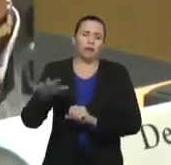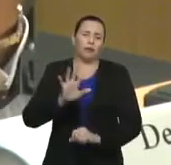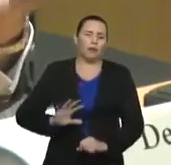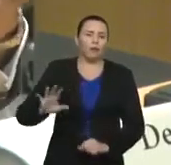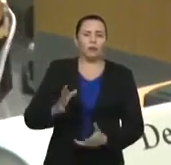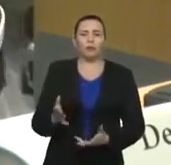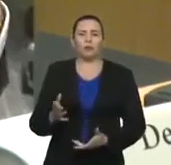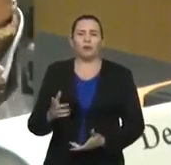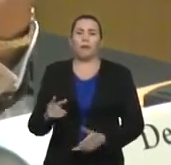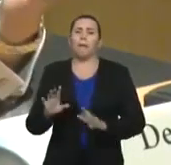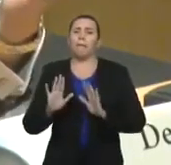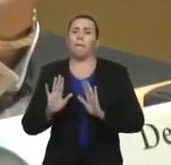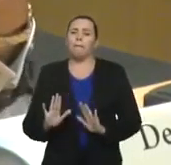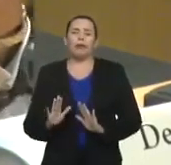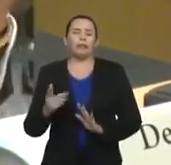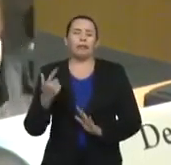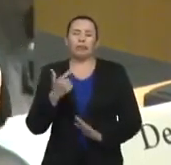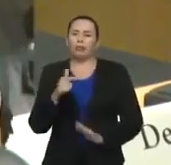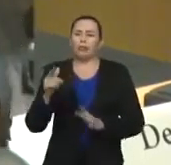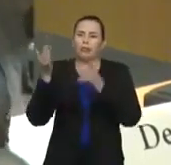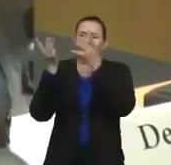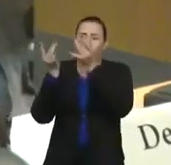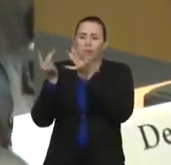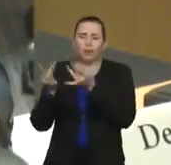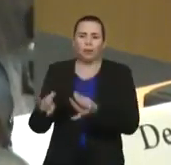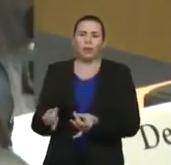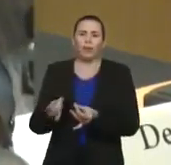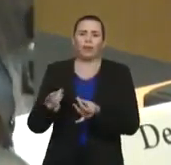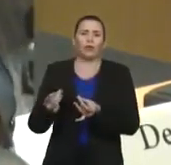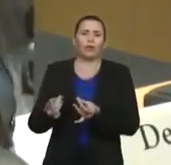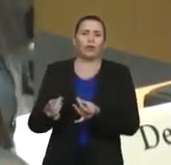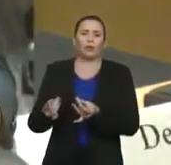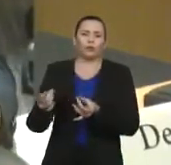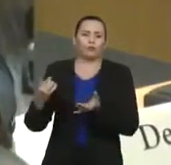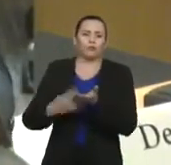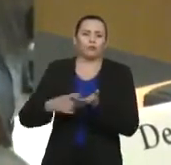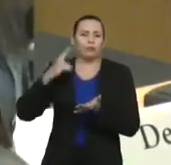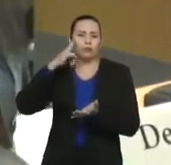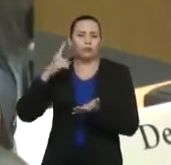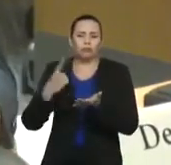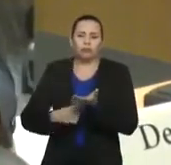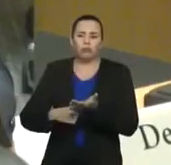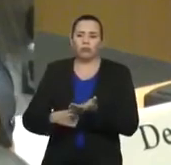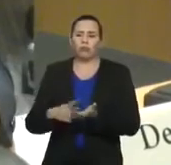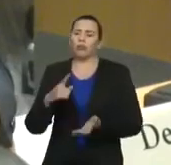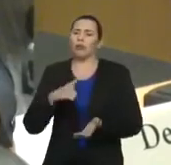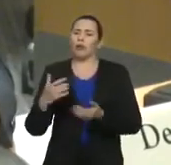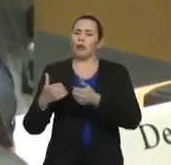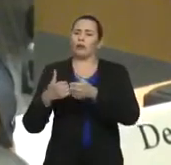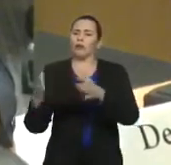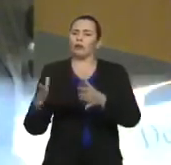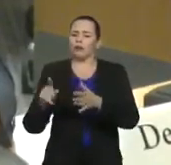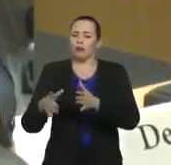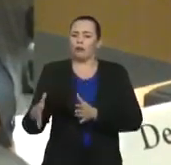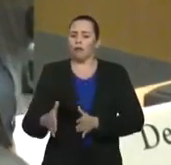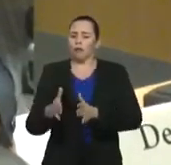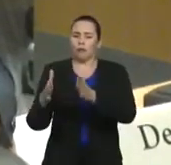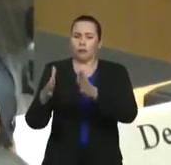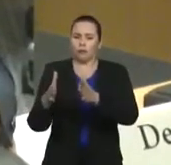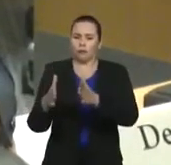A gente vê que algumas estão sendo inauguradas agora, como uma estrada que